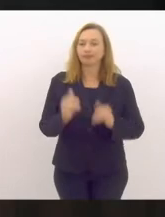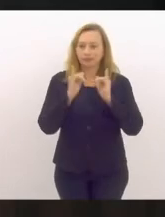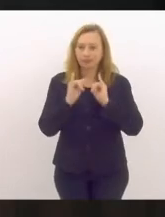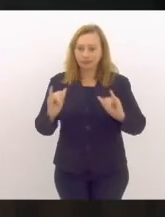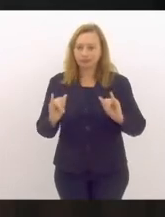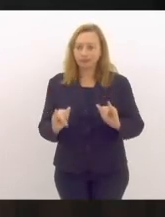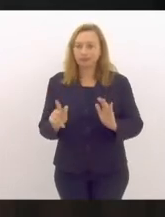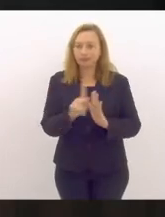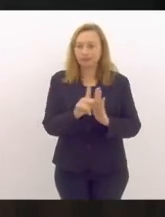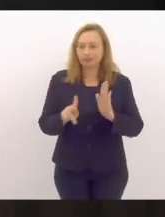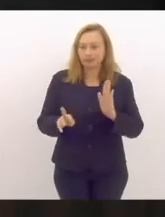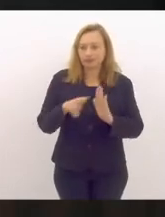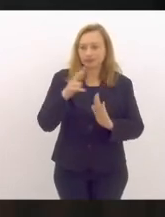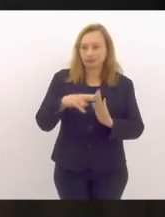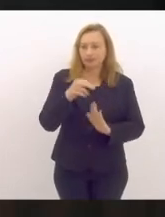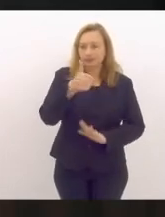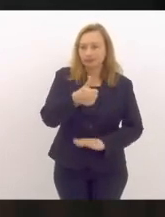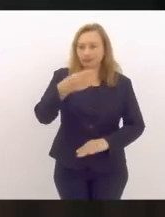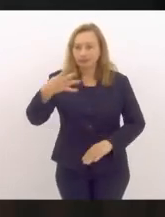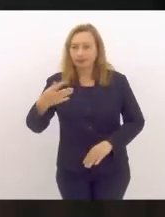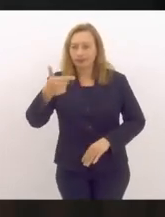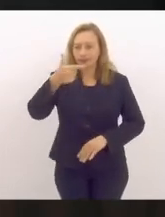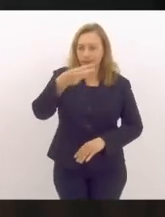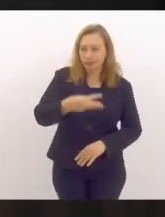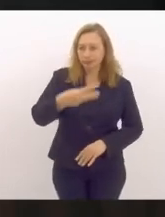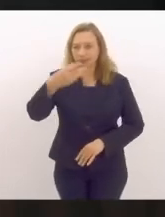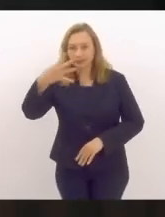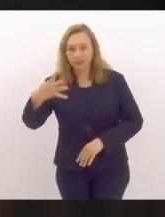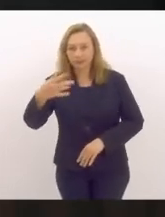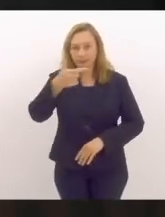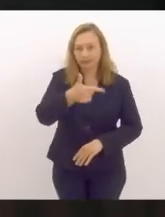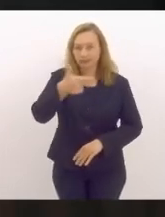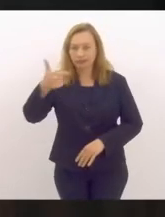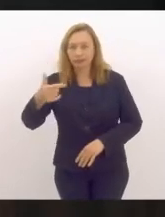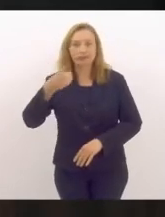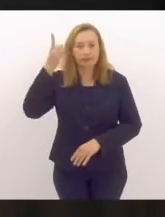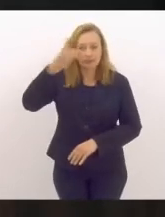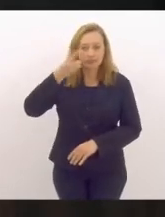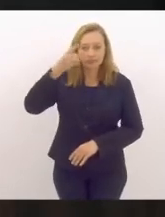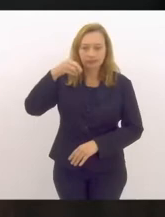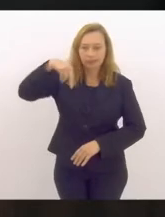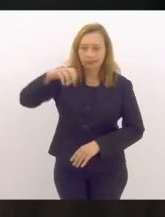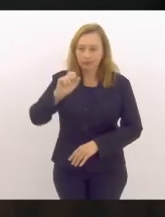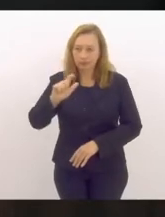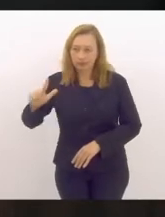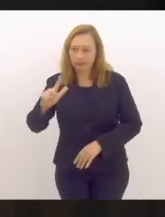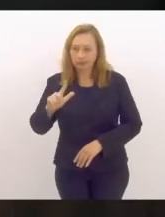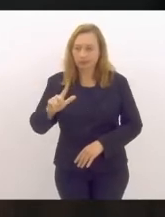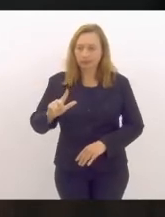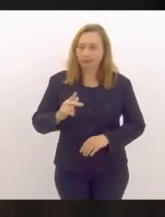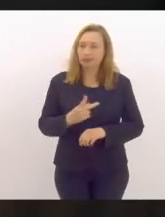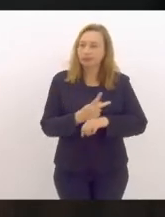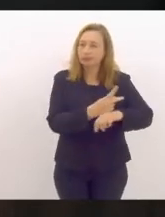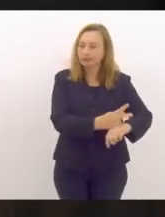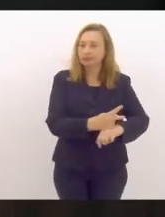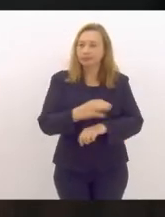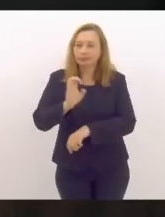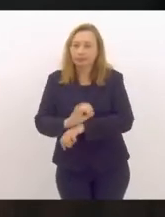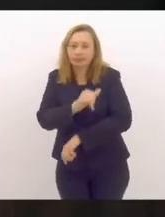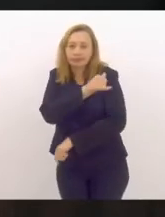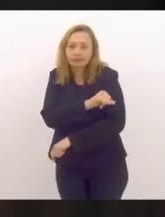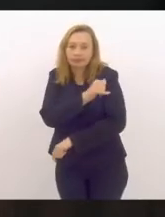Anuncio projeto de resolução 1434, de 22, de autoria do deputado Noel de Carvalho, concede o título de benemérito do Estado do Rio de